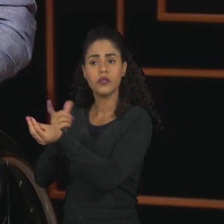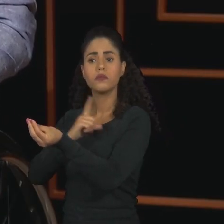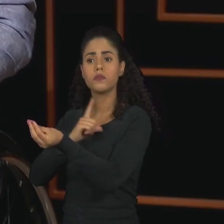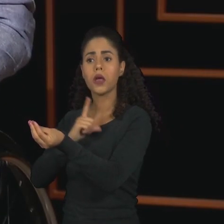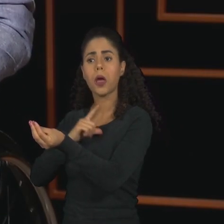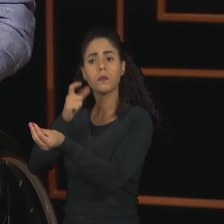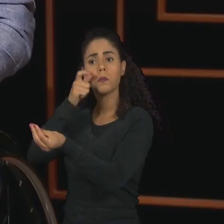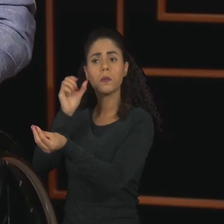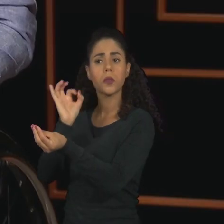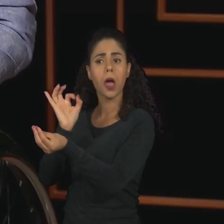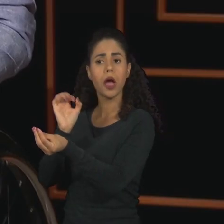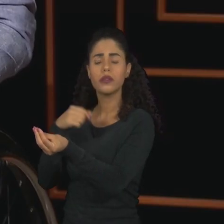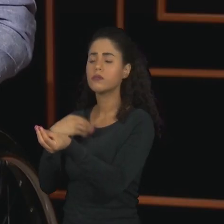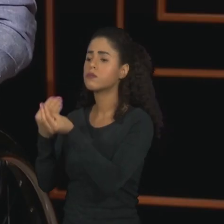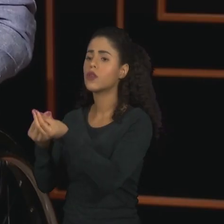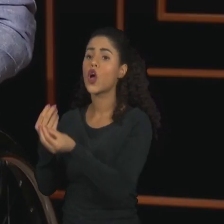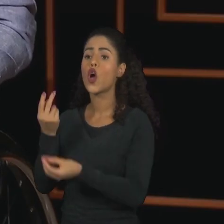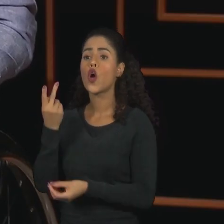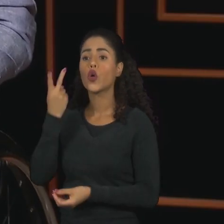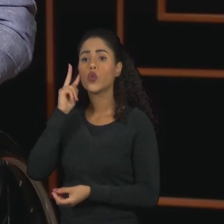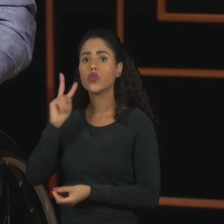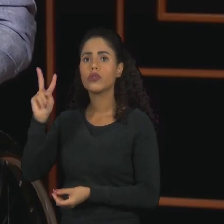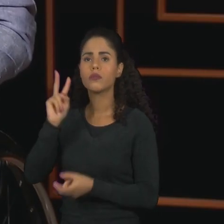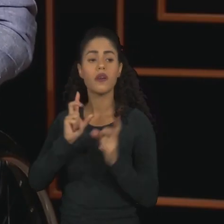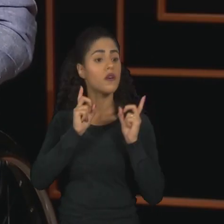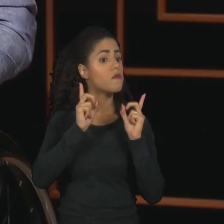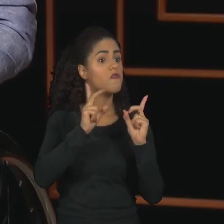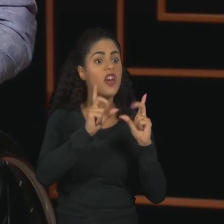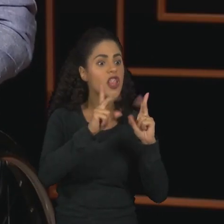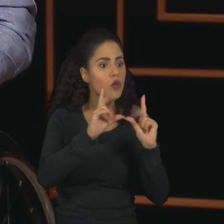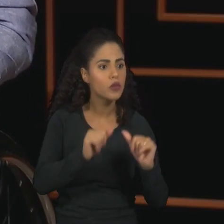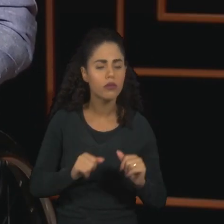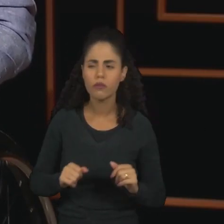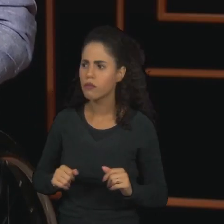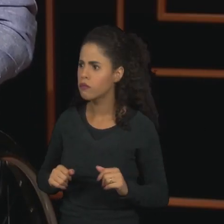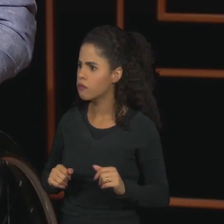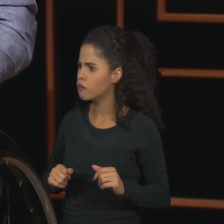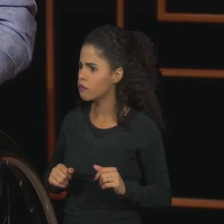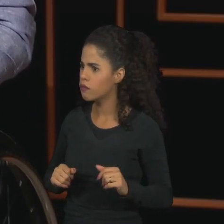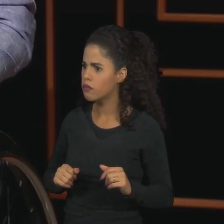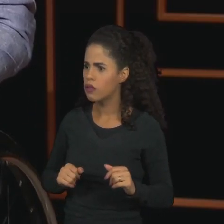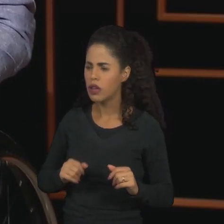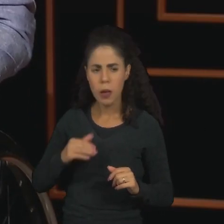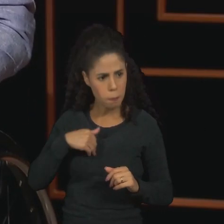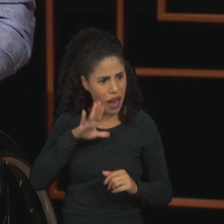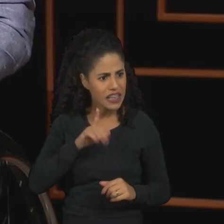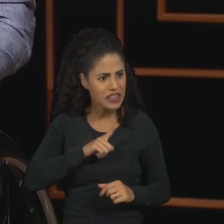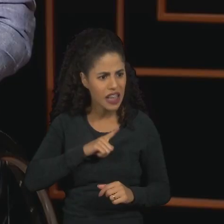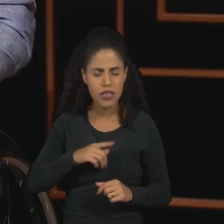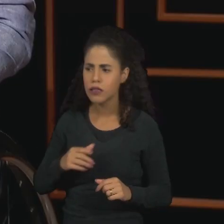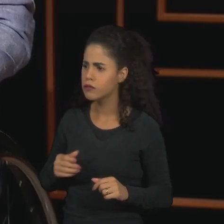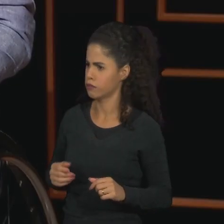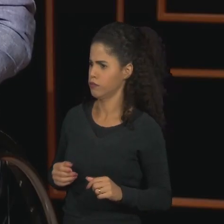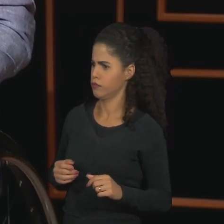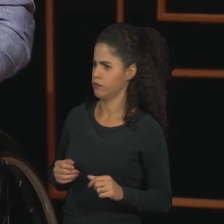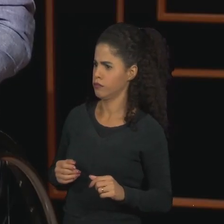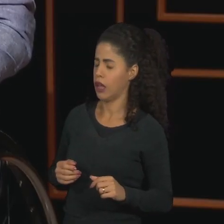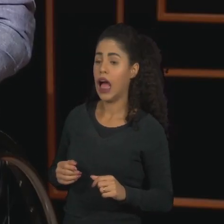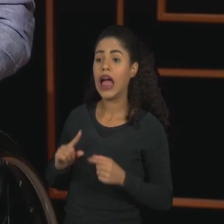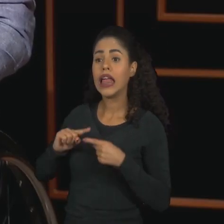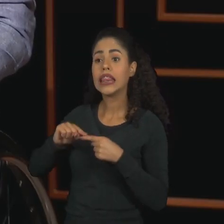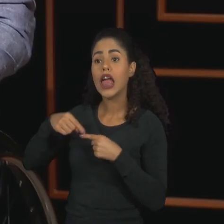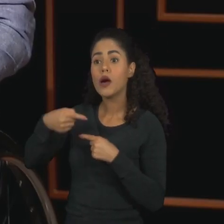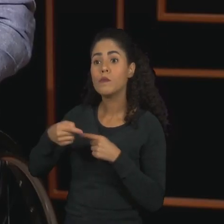Levei, 2 dias depois eu passei, ele falou, vendeu tudo. Você tem mais? Aí eu acabei levando. Eu sei que no